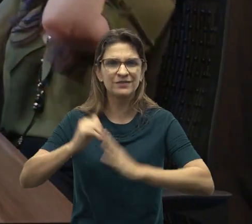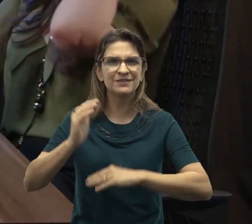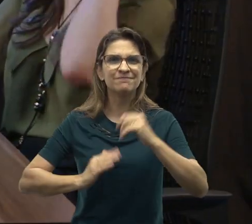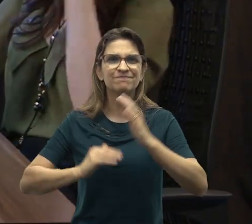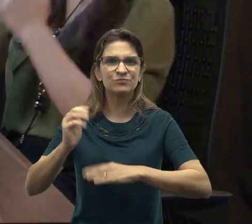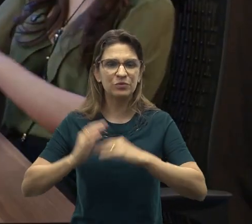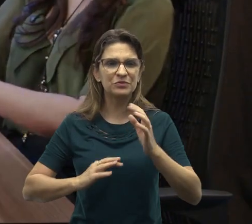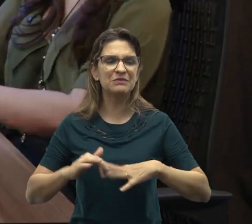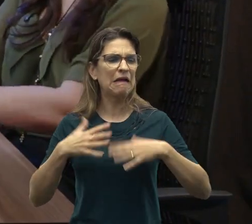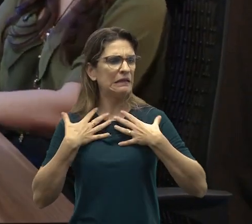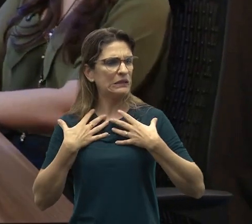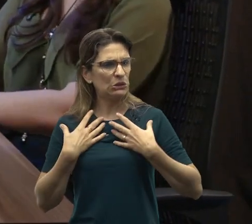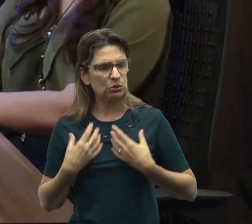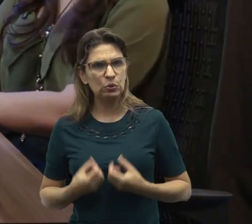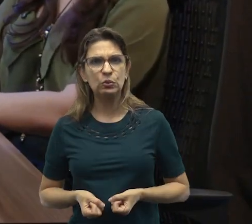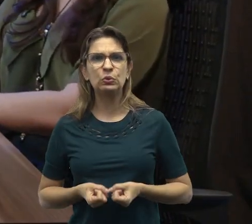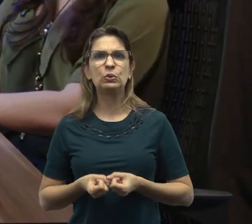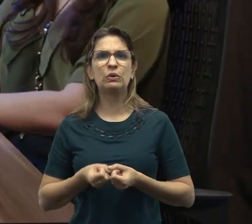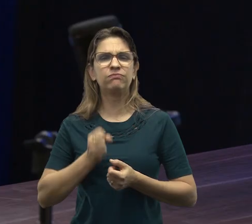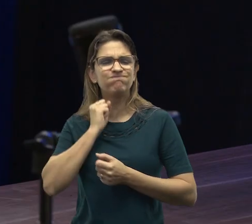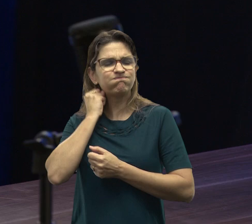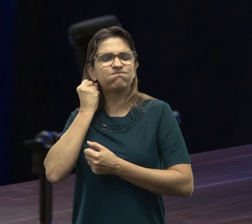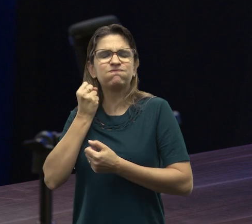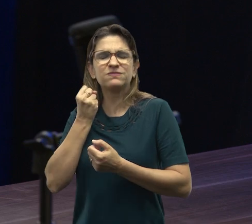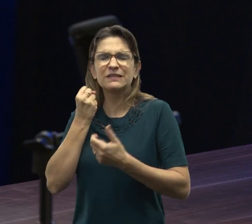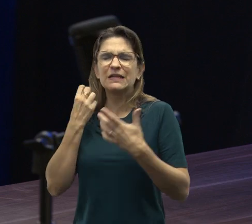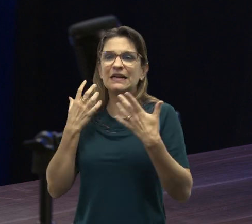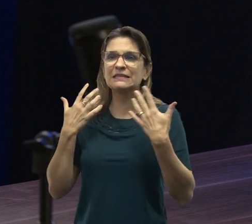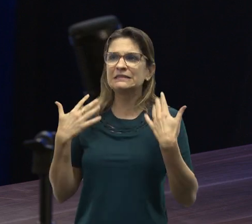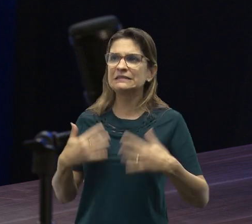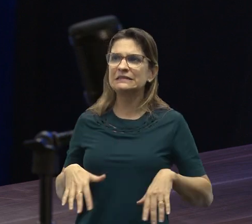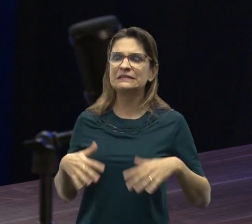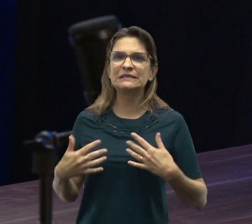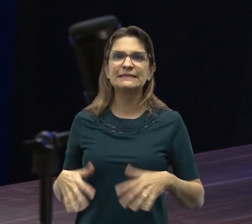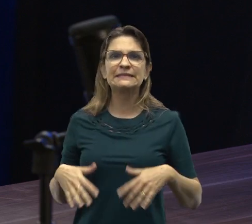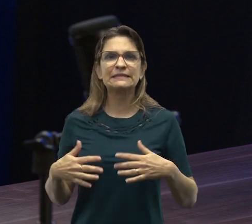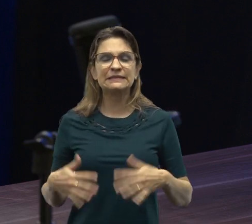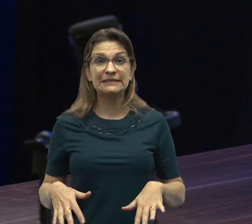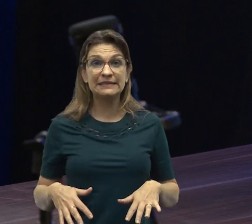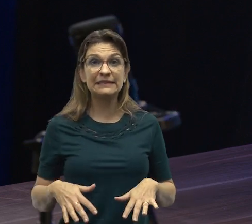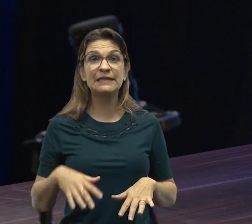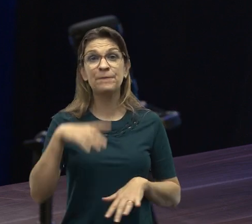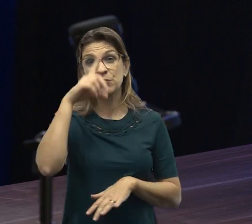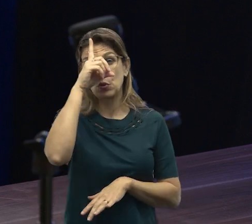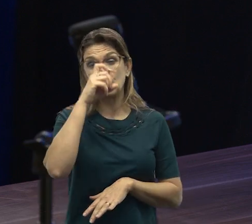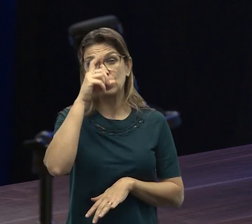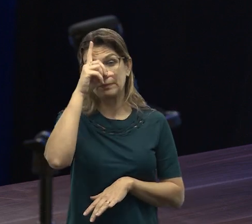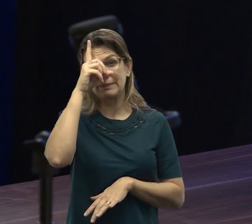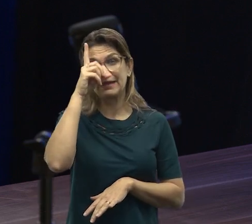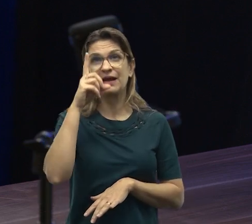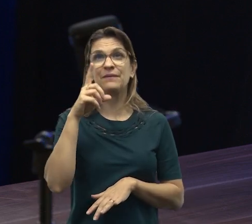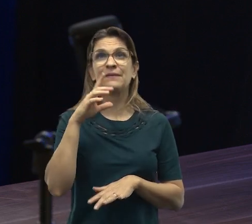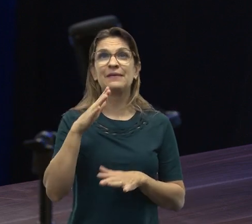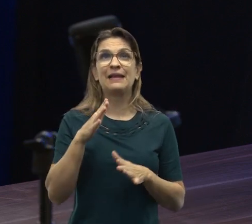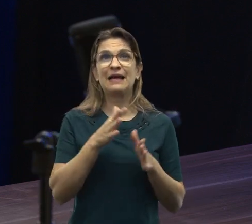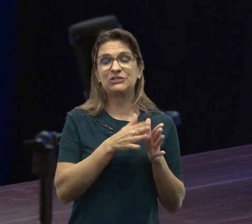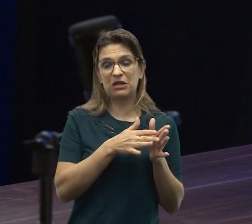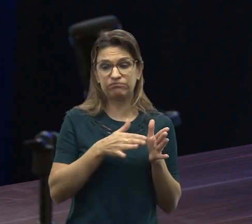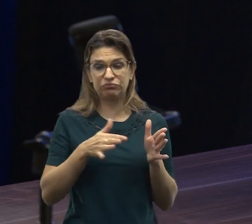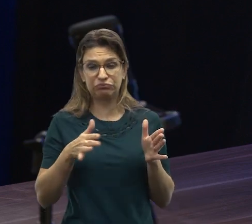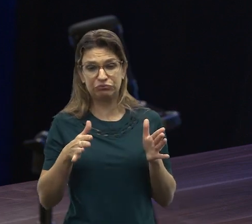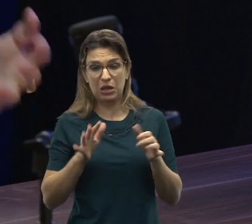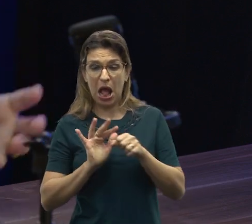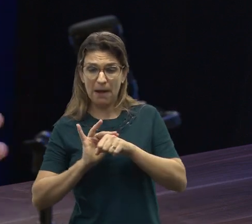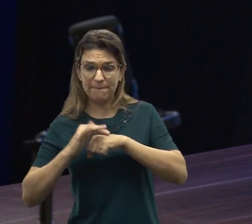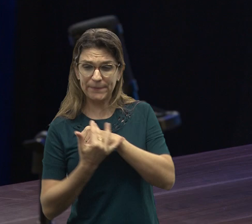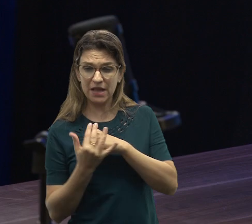cansado, né, muito estressado. Nós já pegamos o hospital naquela metade da pandemia em que a gente já não encontrava os